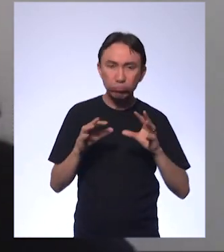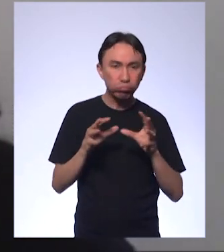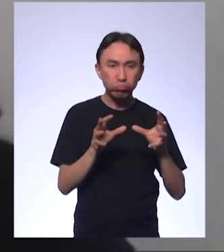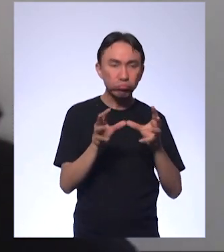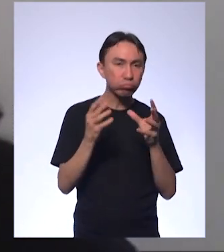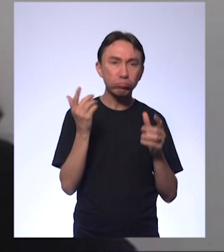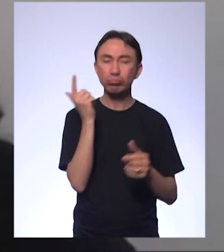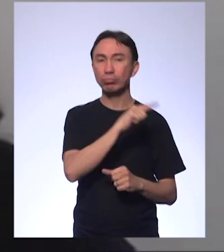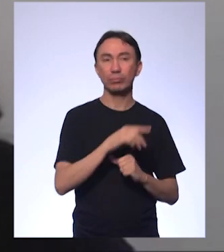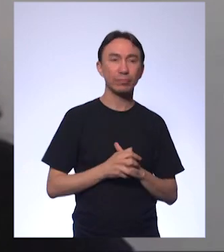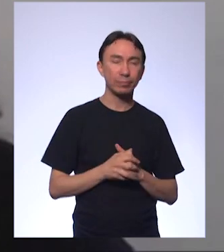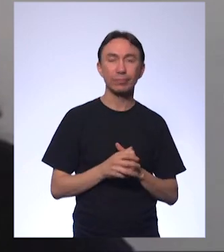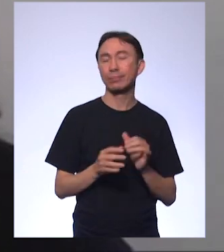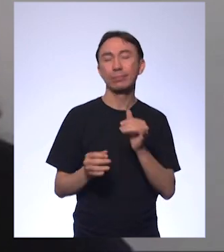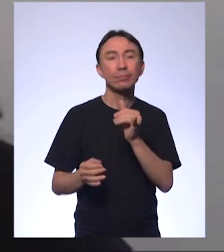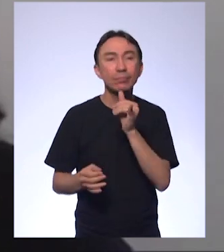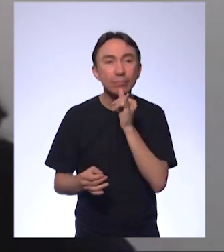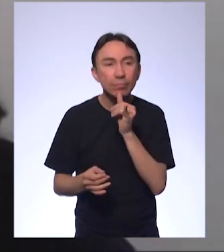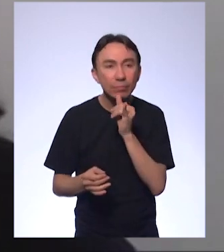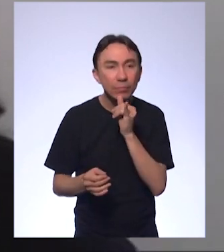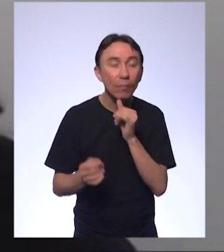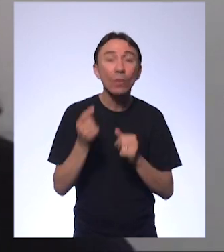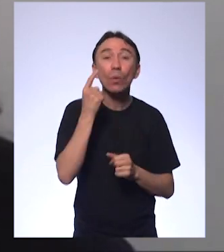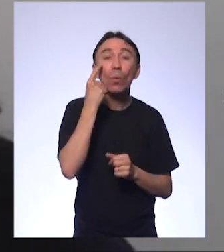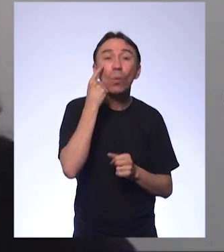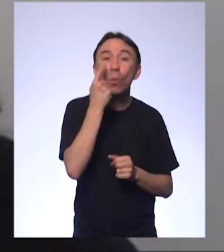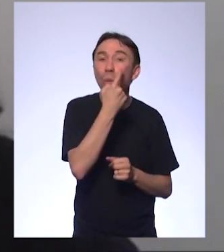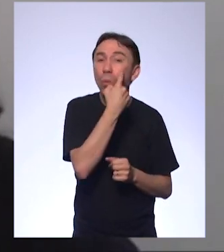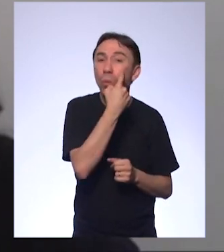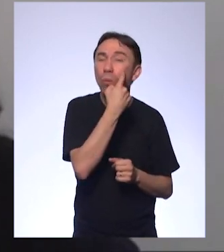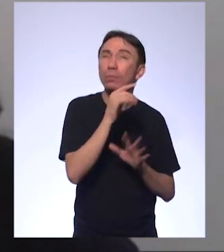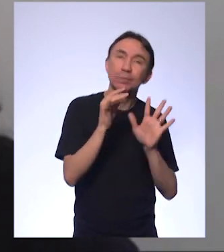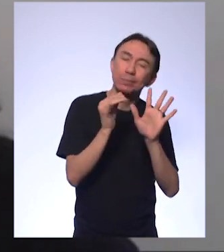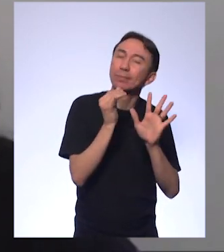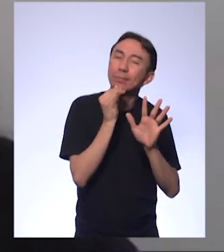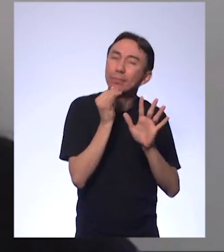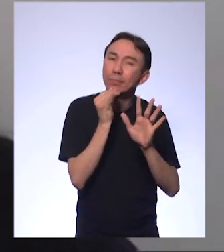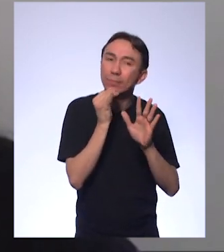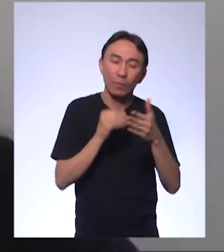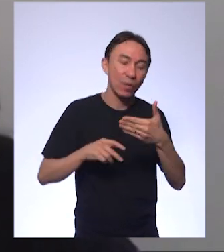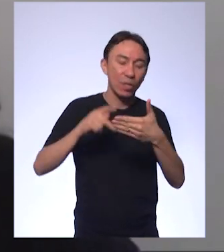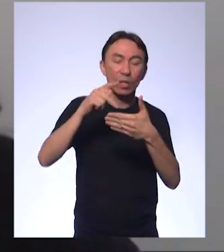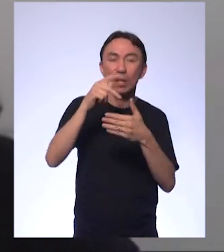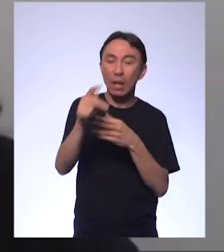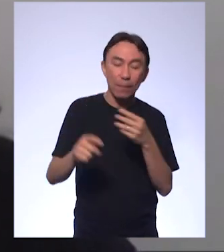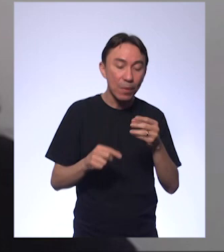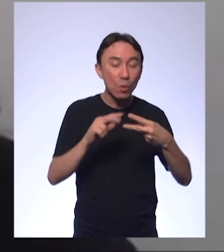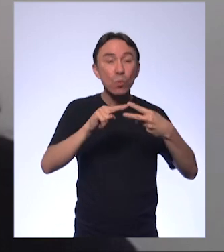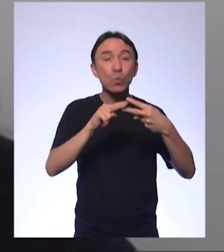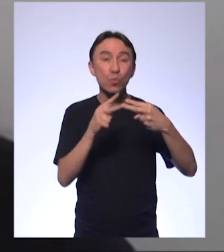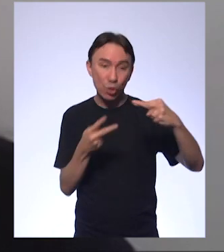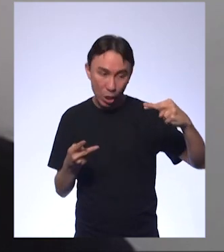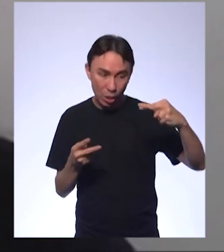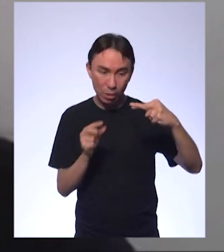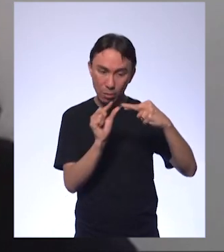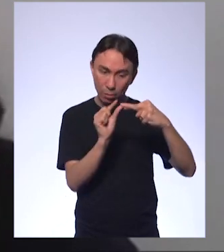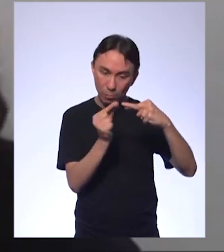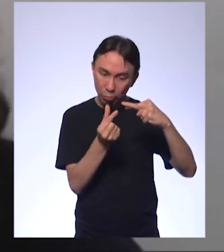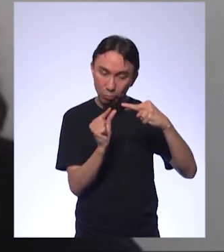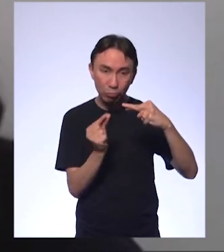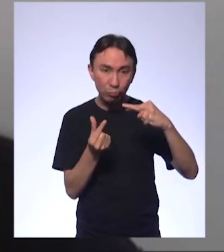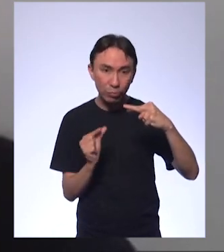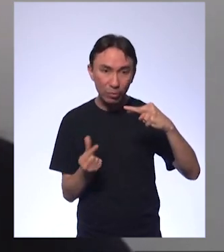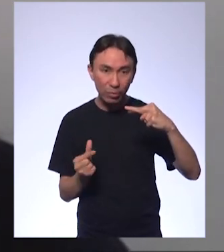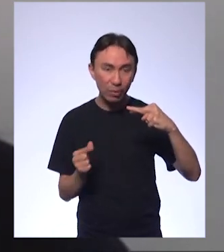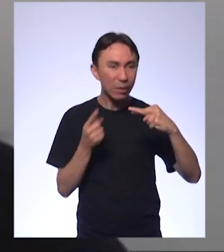aí, no caso dos olhos, né, vamos imaginar, então, que esse gene define a cor do olho. Ele existe uma variação, porque a gente